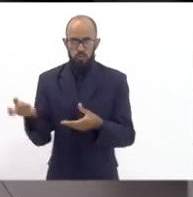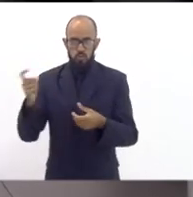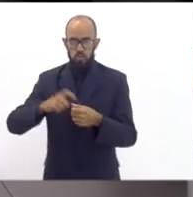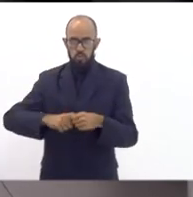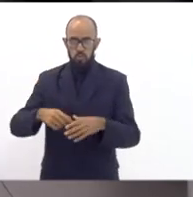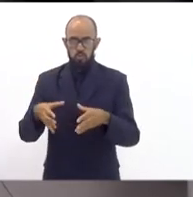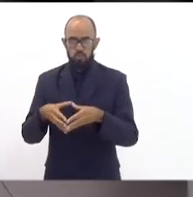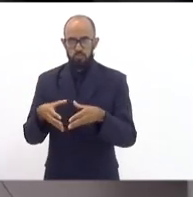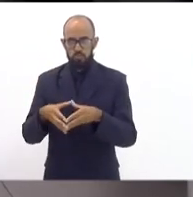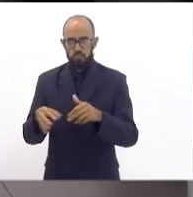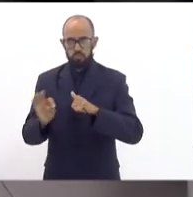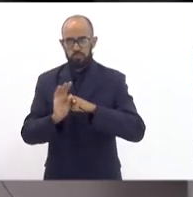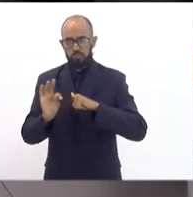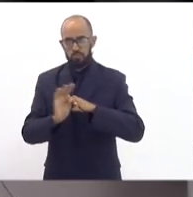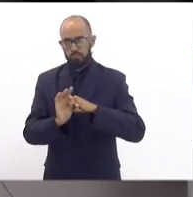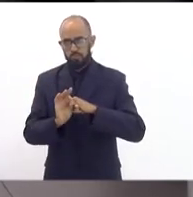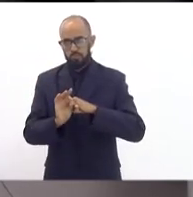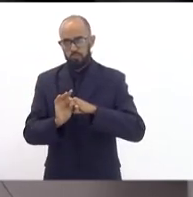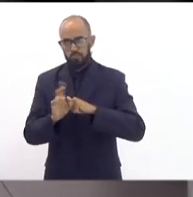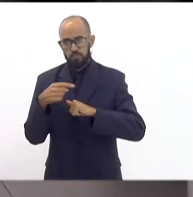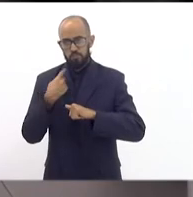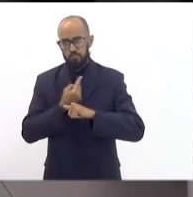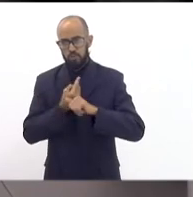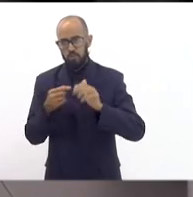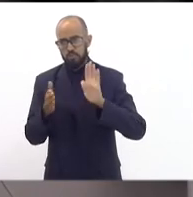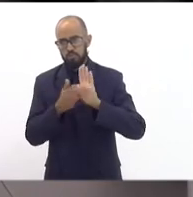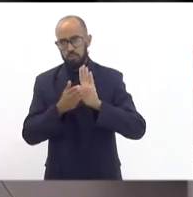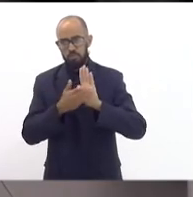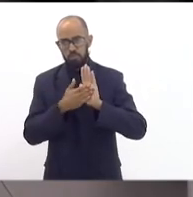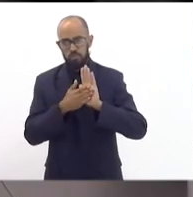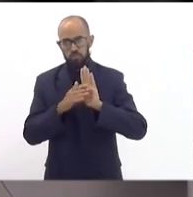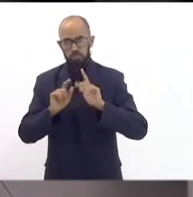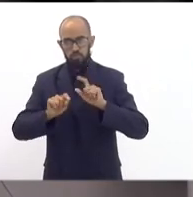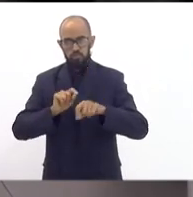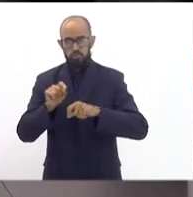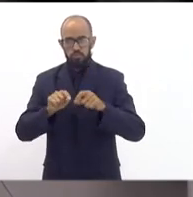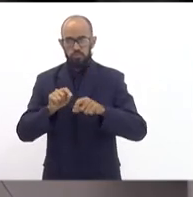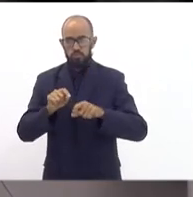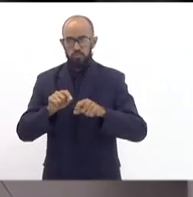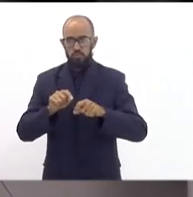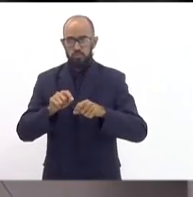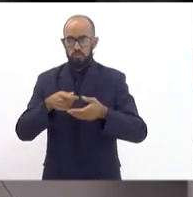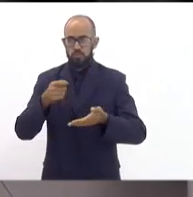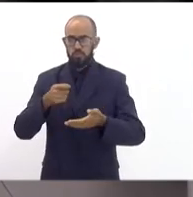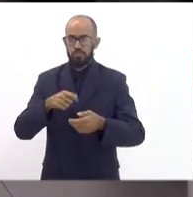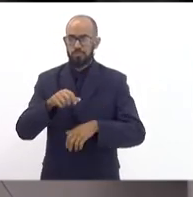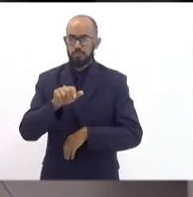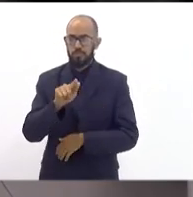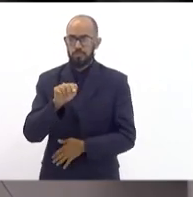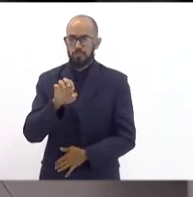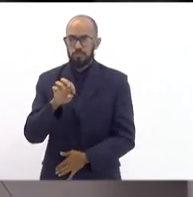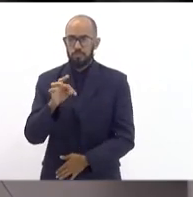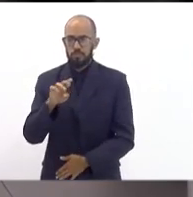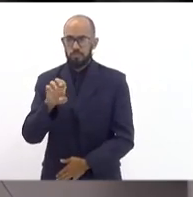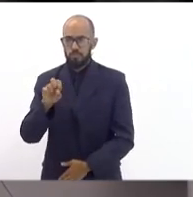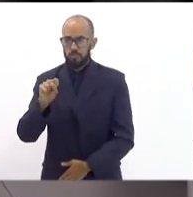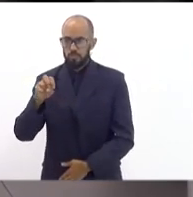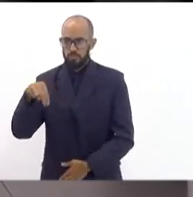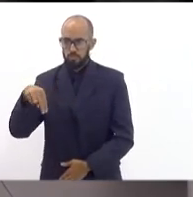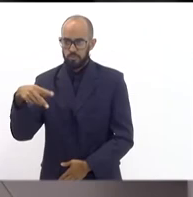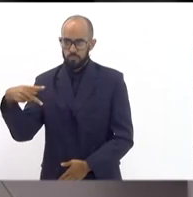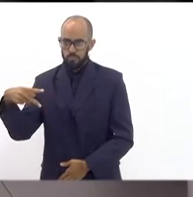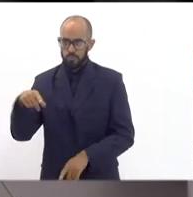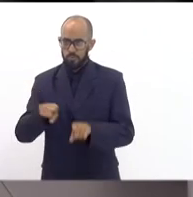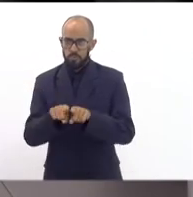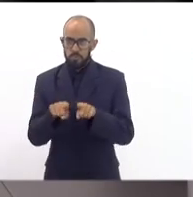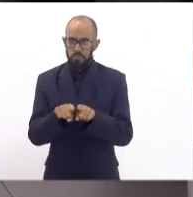técnico, e nós propomos também determinação à Getransp, à Cetrans também,